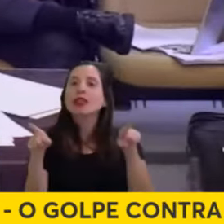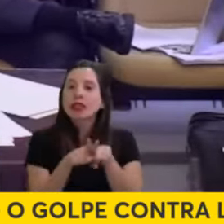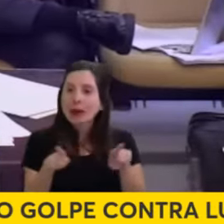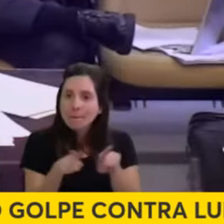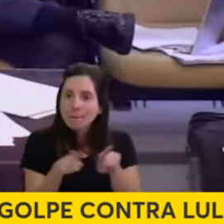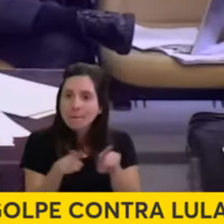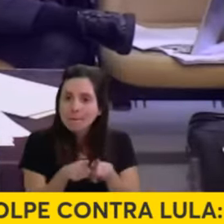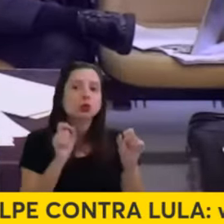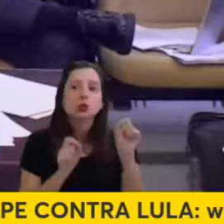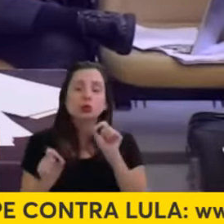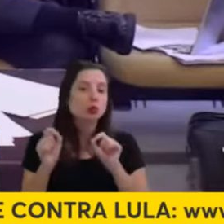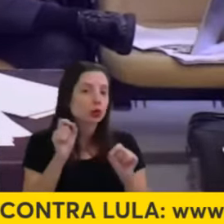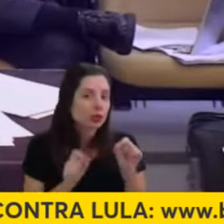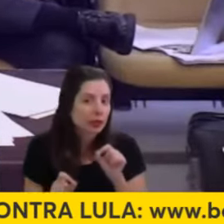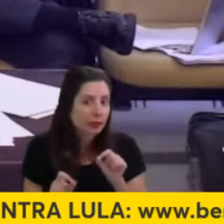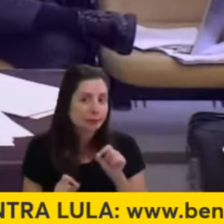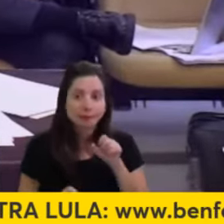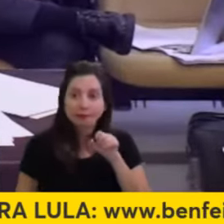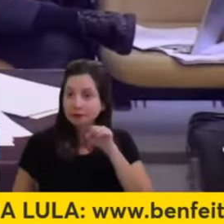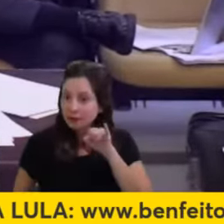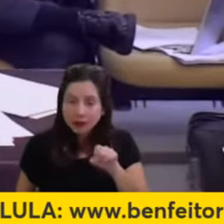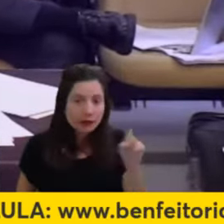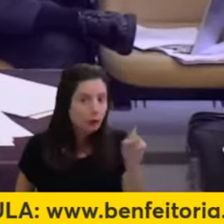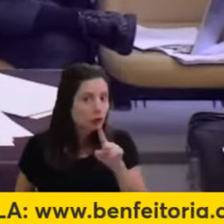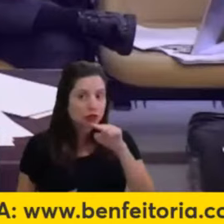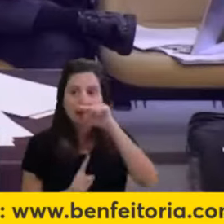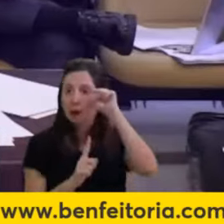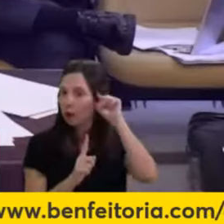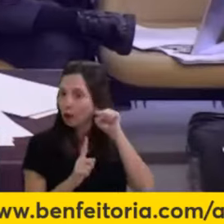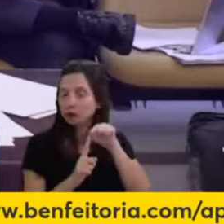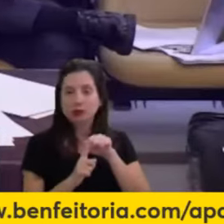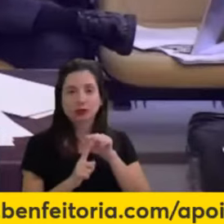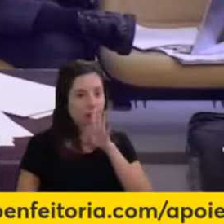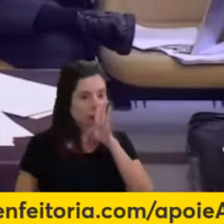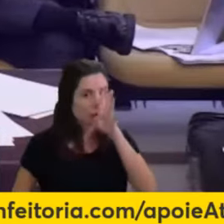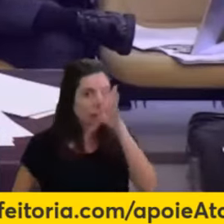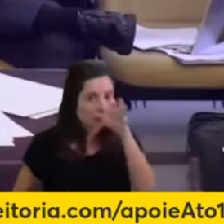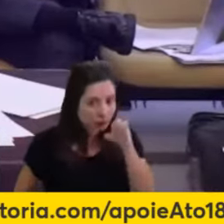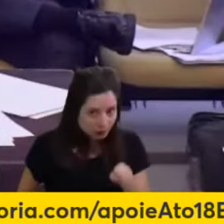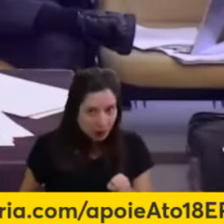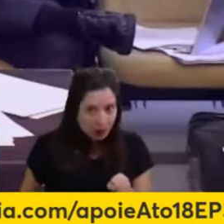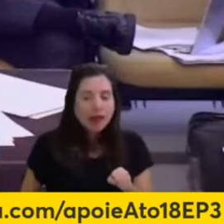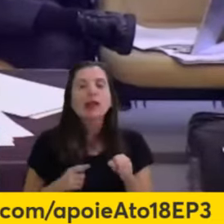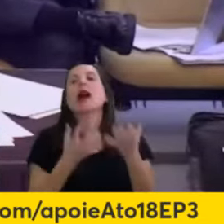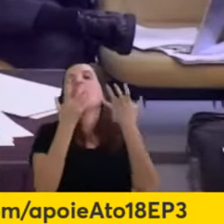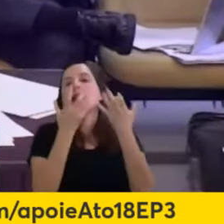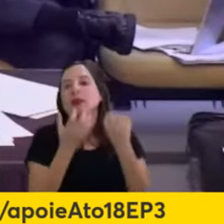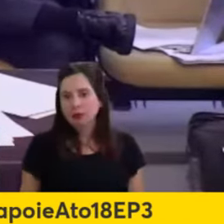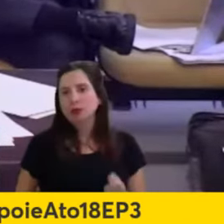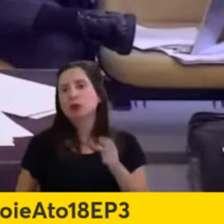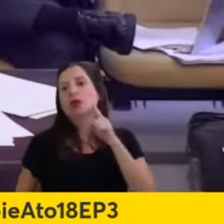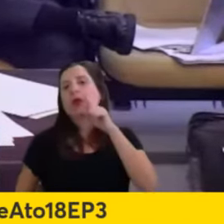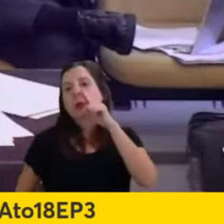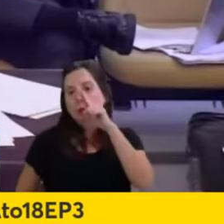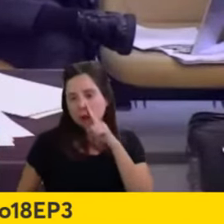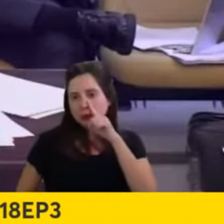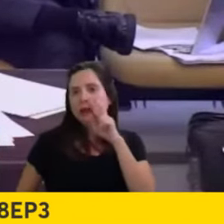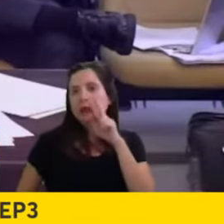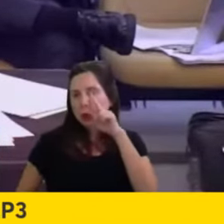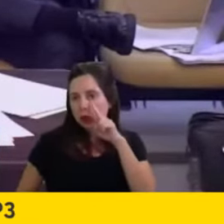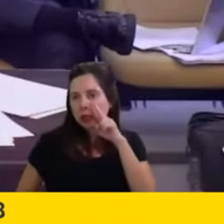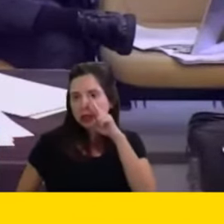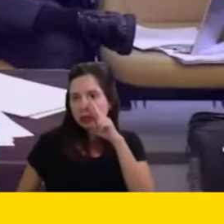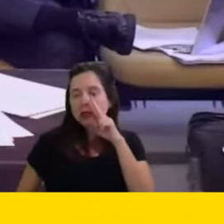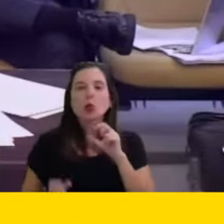que no mínimo se eles não tinham intenção Clara de abusar eles assumiram totalmente os riscos Quais são as provas Dr BR já citou aquele